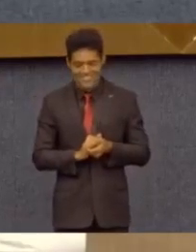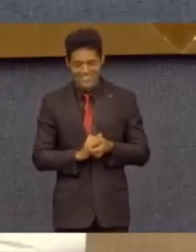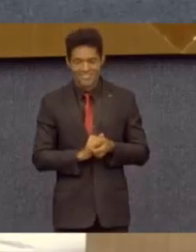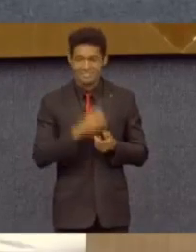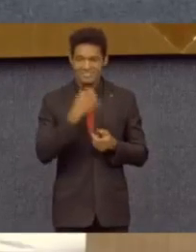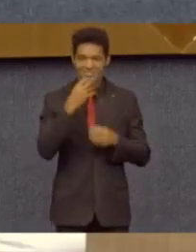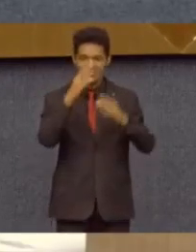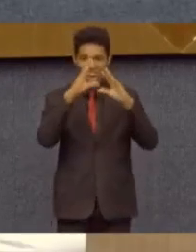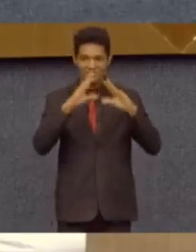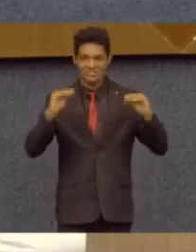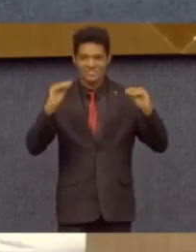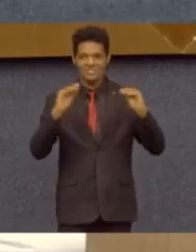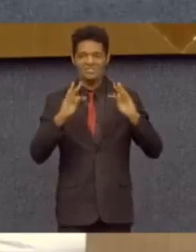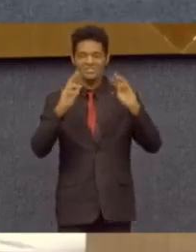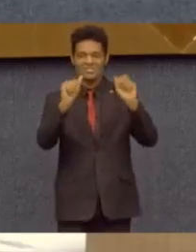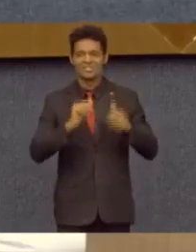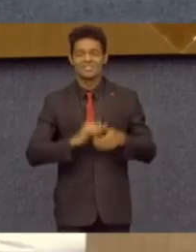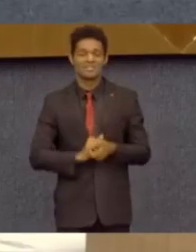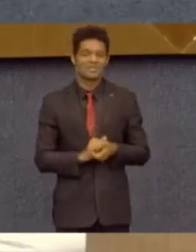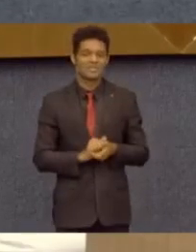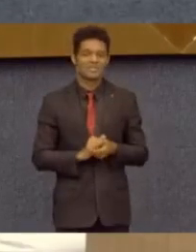Boa noite a todos.